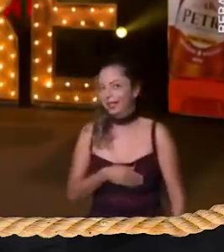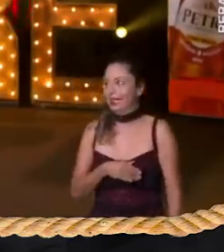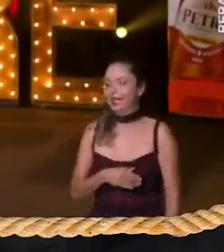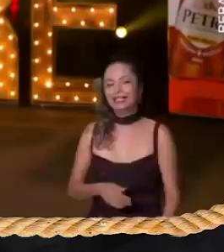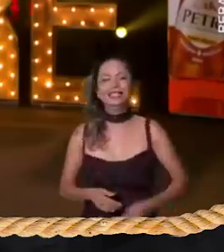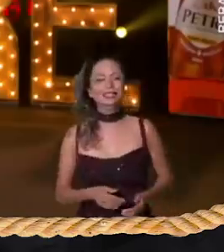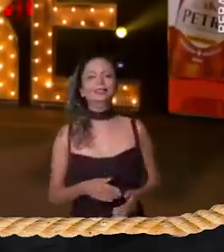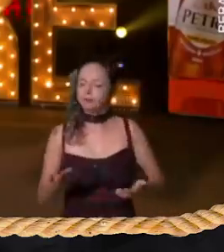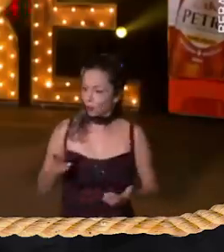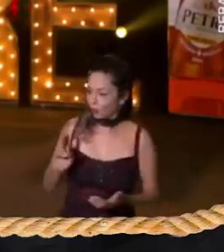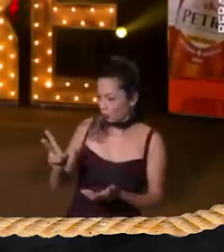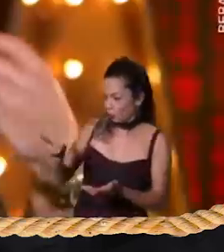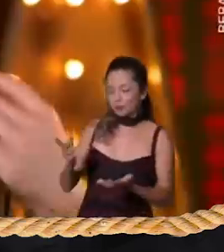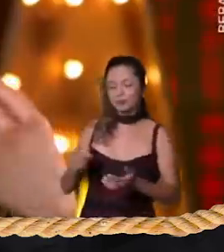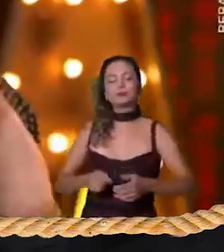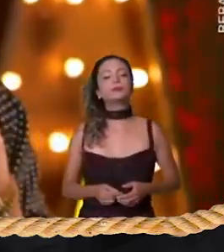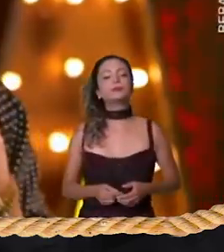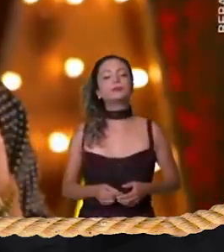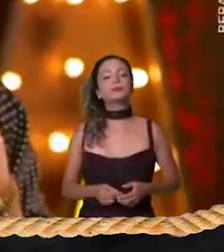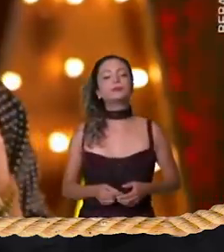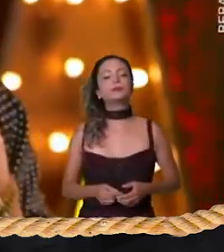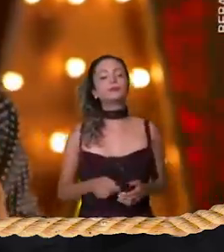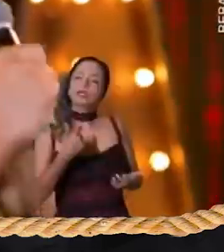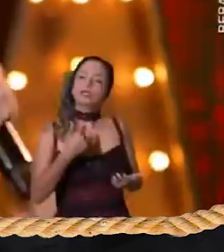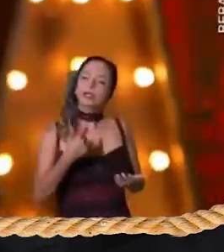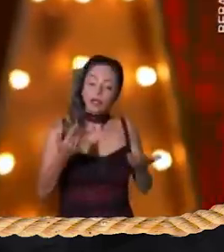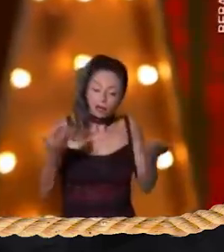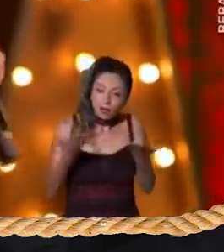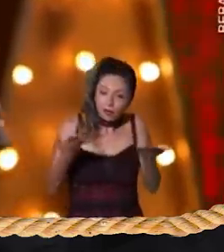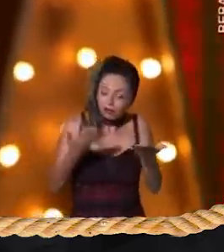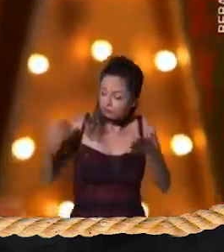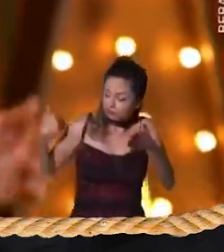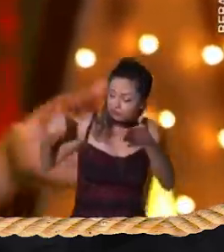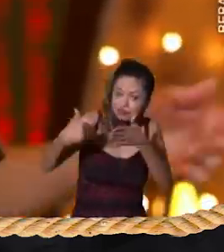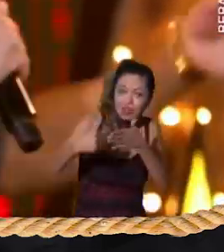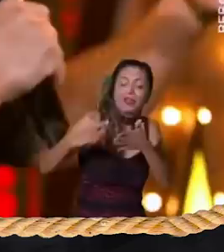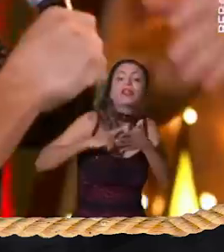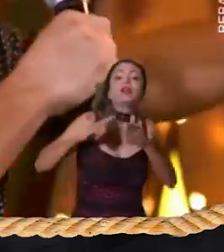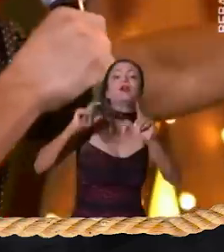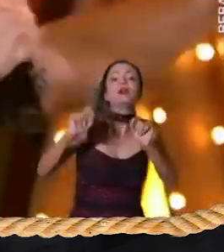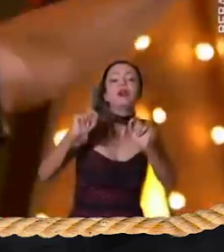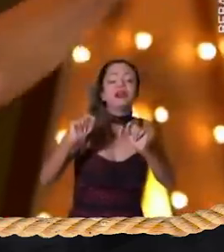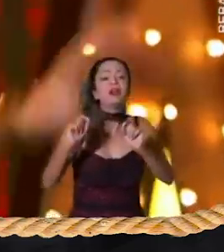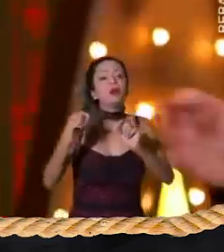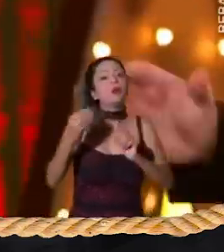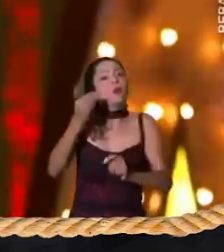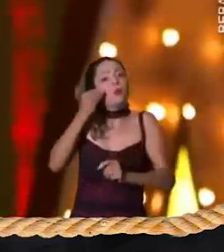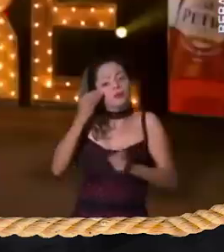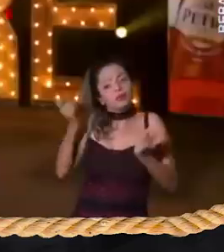Conclua, conclua. Tô brincando. Olha, eu tive a oportunidade de... Nesses dias, você tá à toa sem fazer porra de você, mais à toa do que ninguém, né?